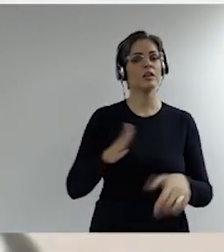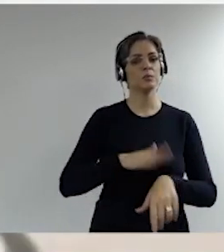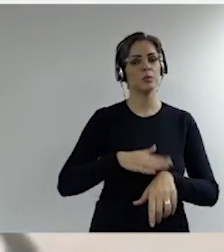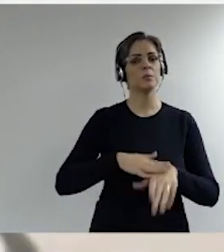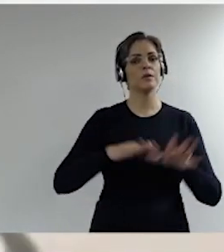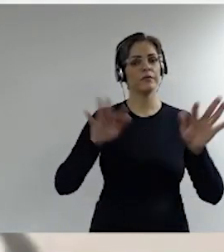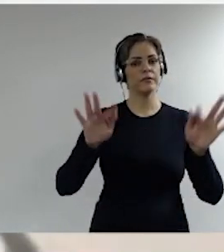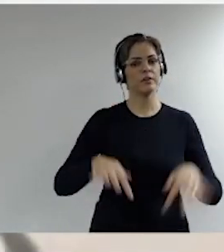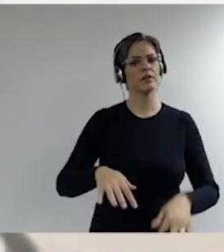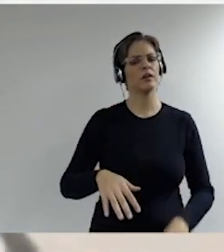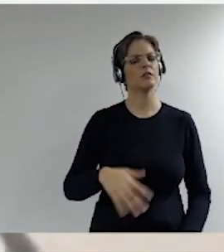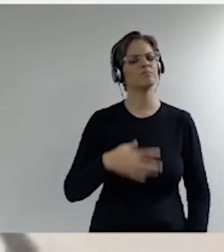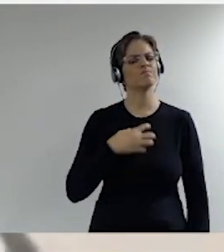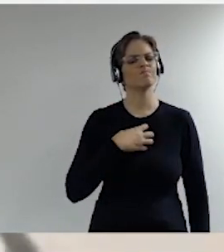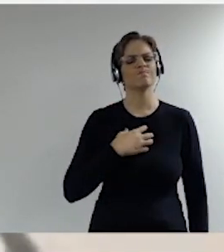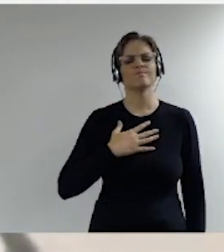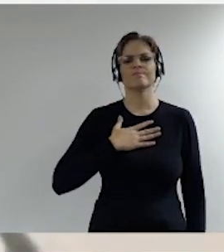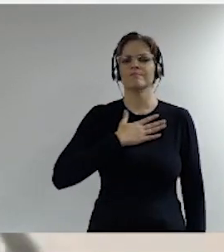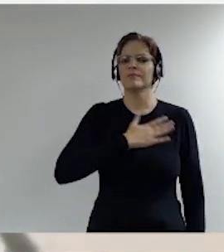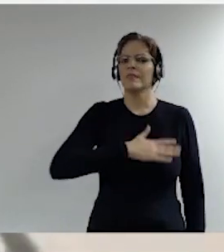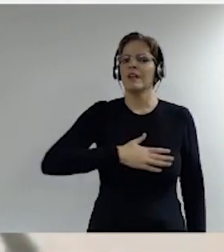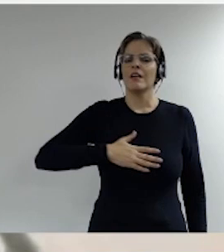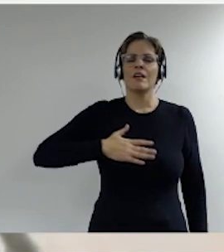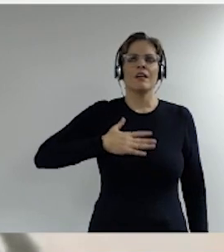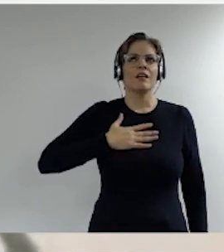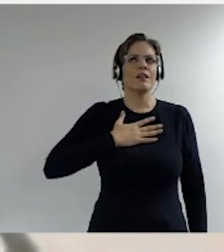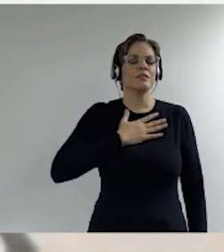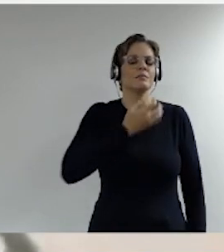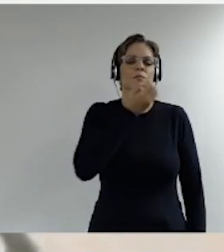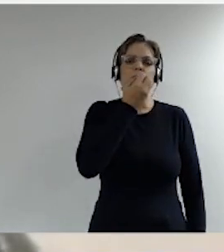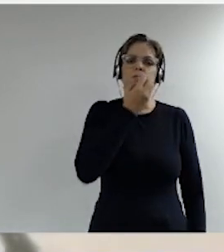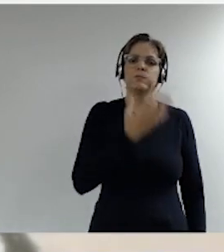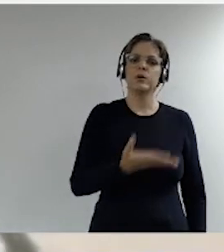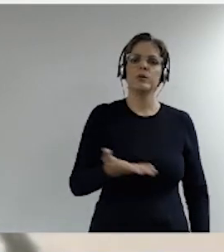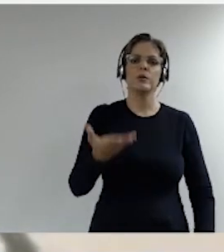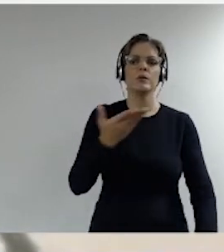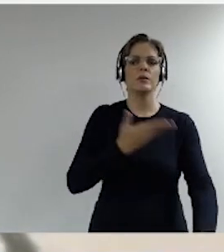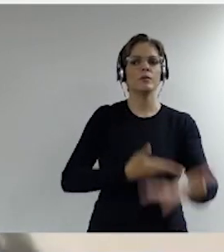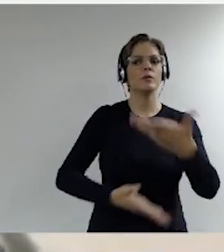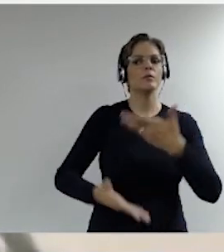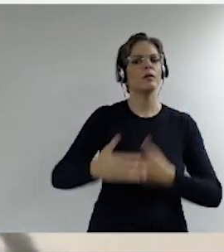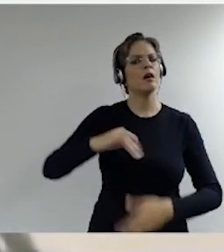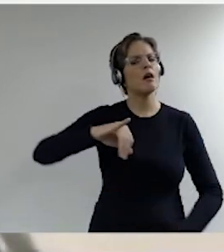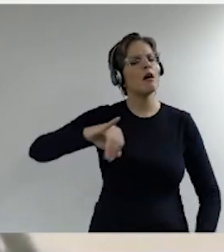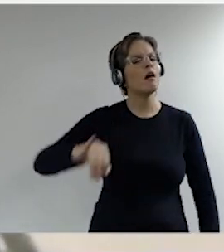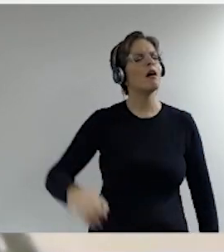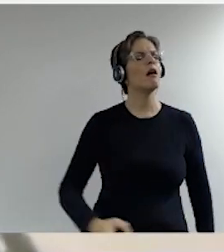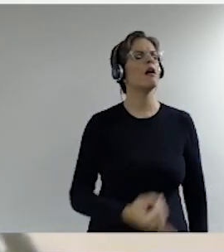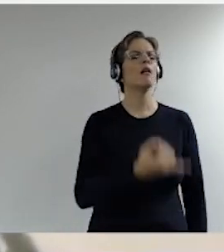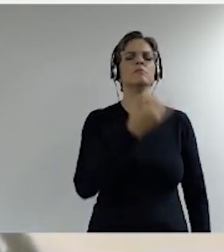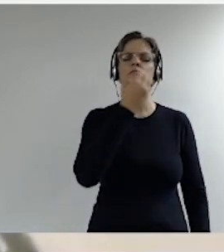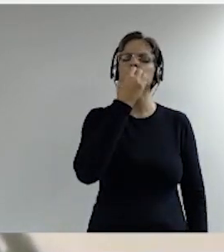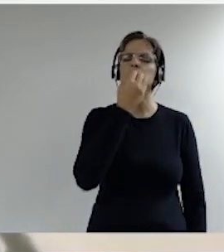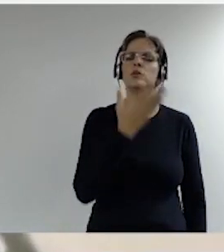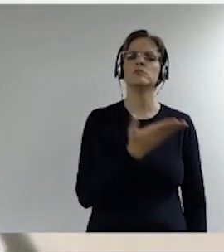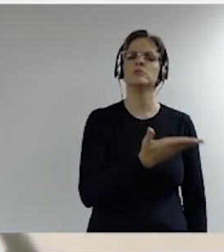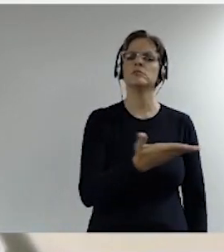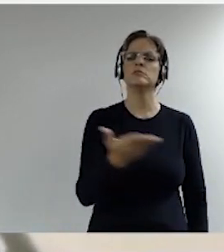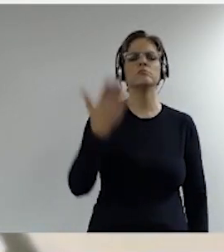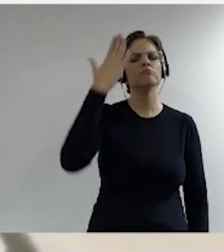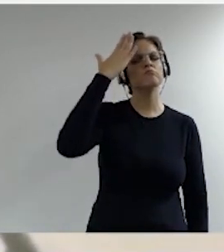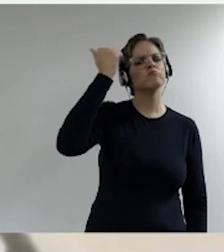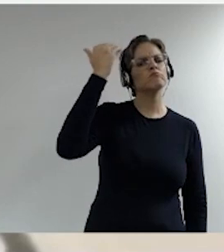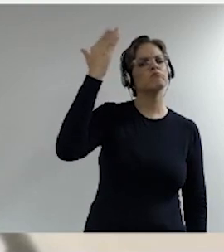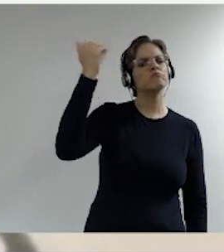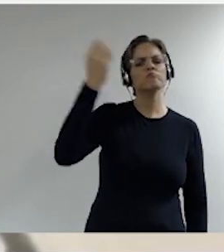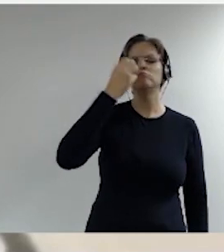que, para mim, foi muito gratificante, prazeroso, proveitoso participar com renomados